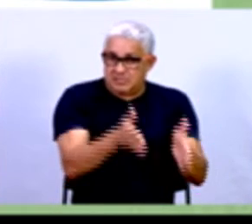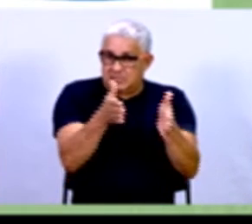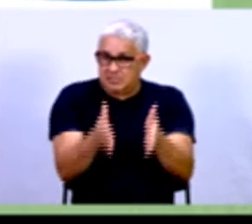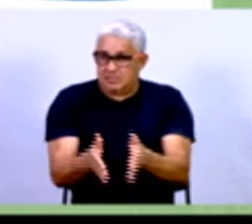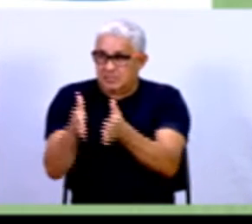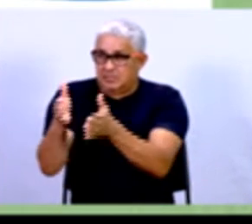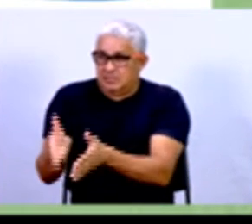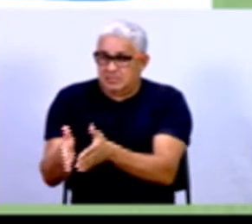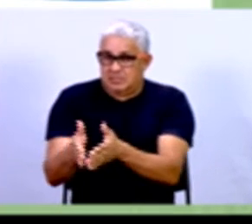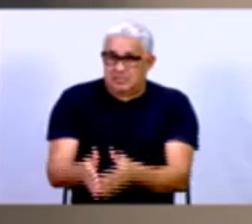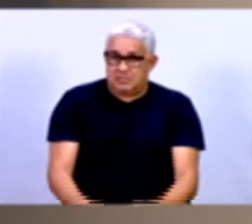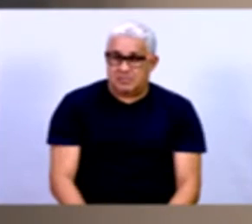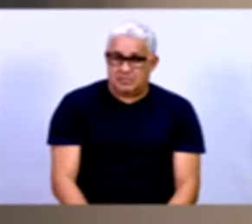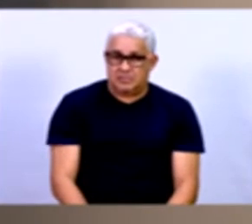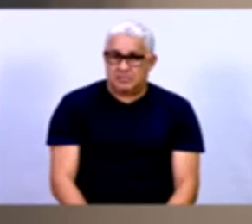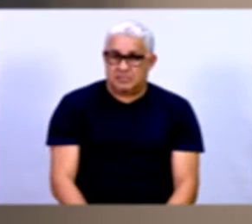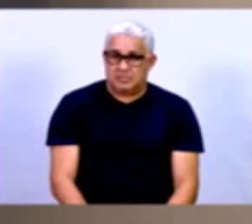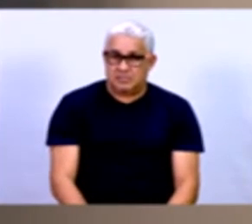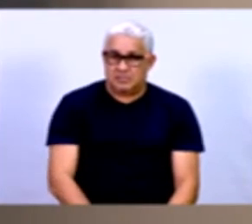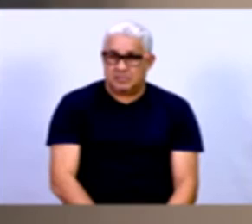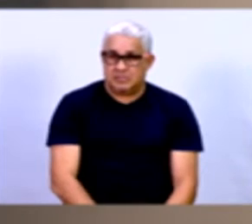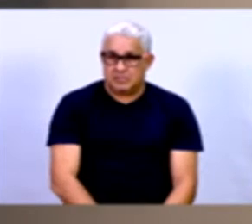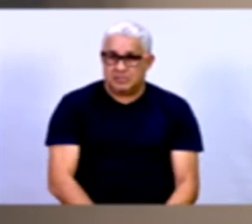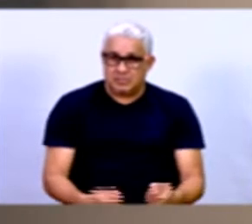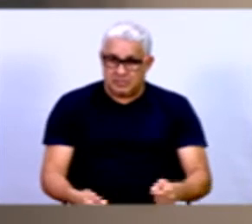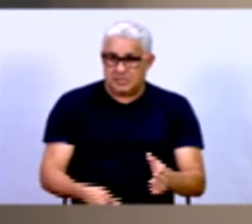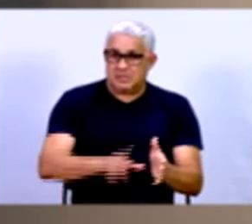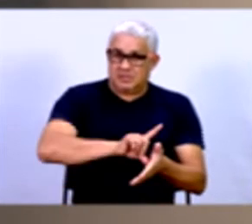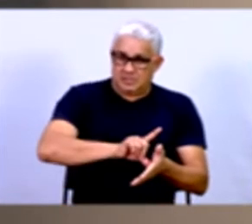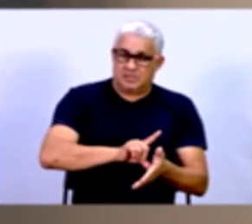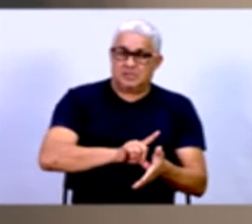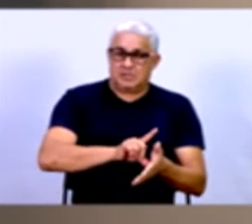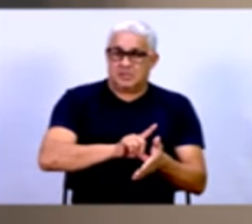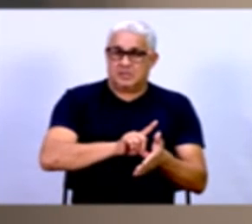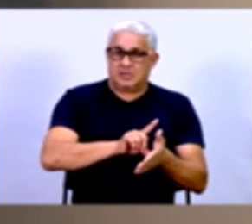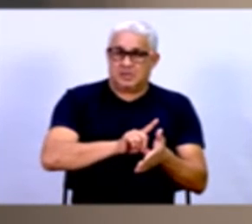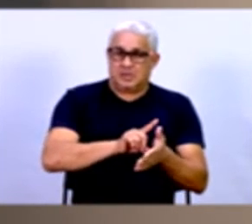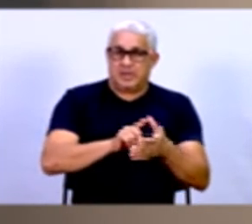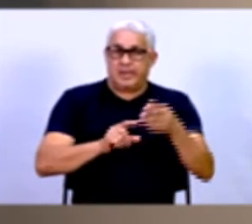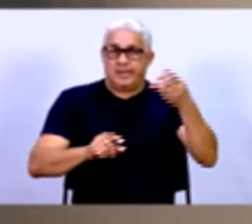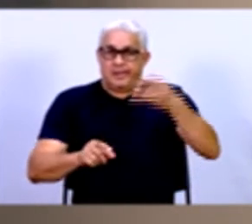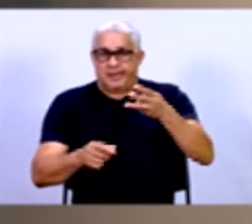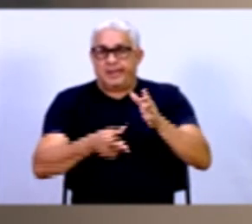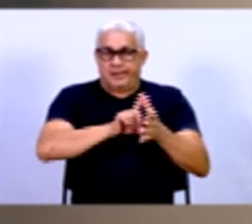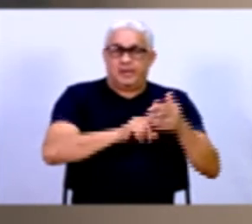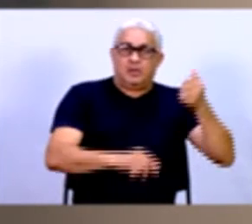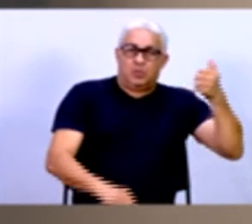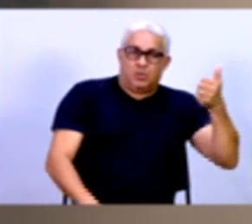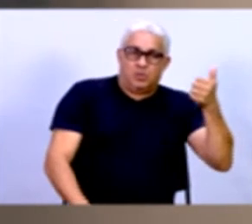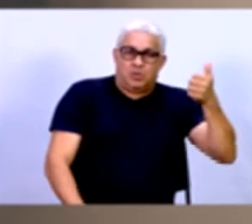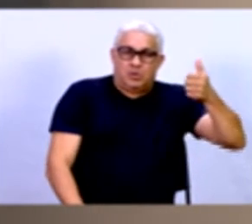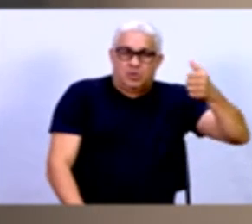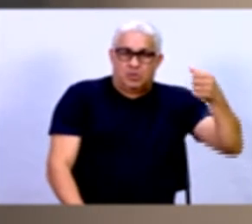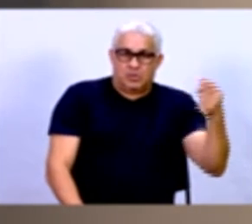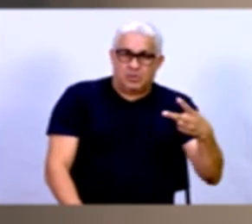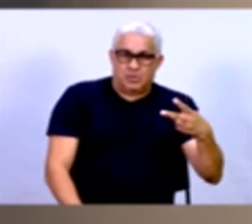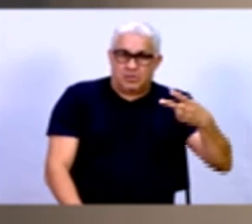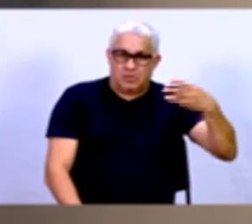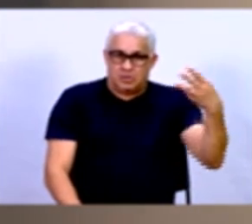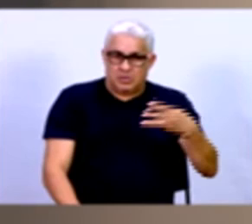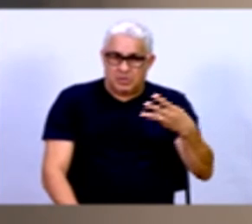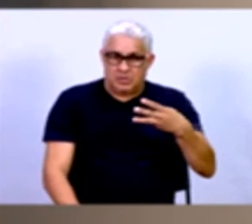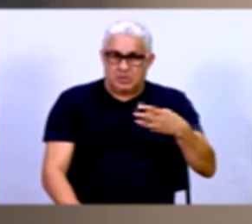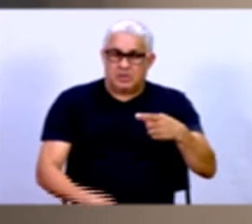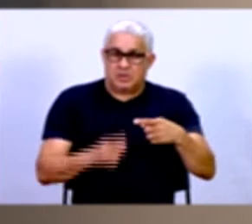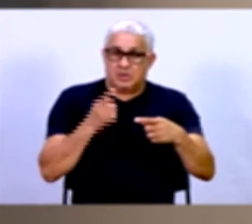Então, não vão fazer o passo 2 sem antes fazer o passo 3 sem antes fazer o passo 1, o 2, porque a gente precisa do